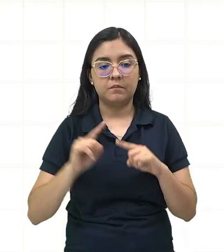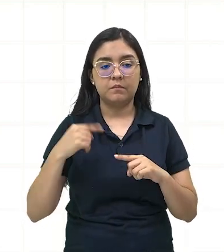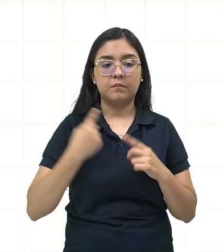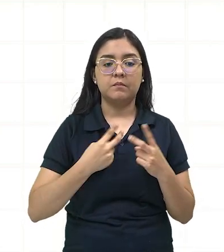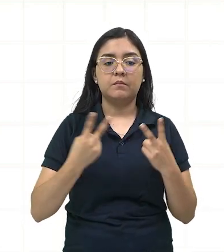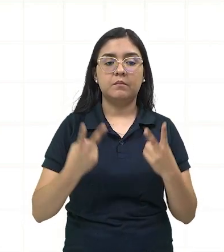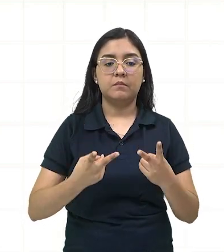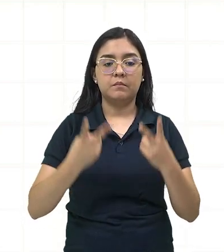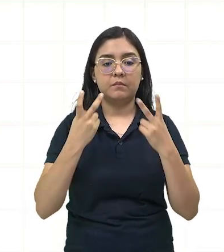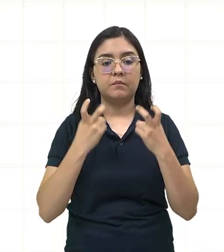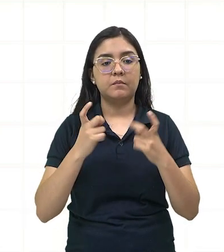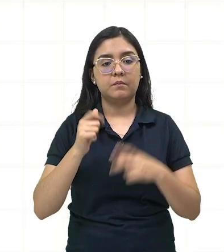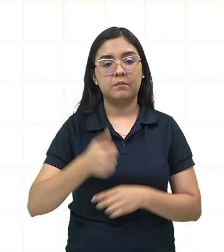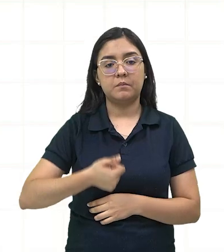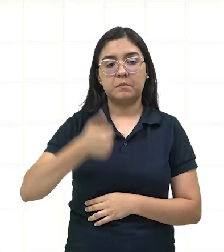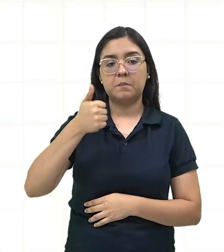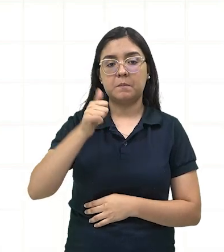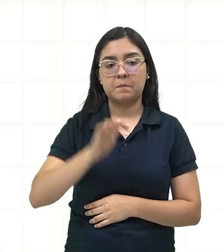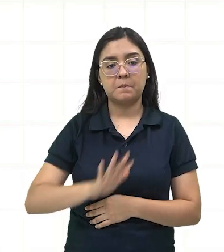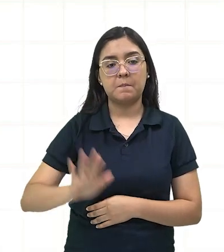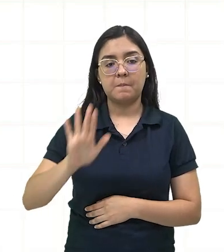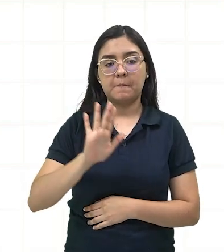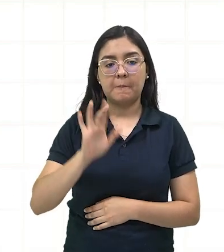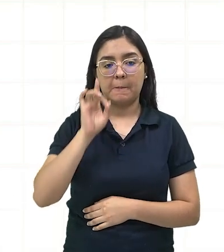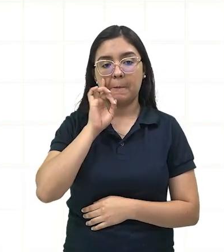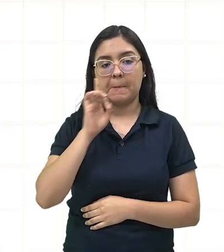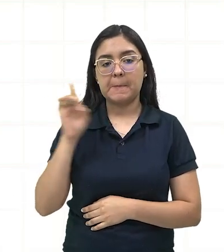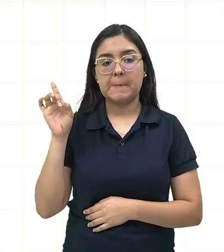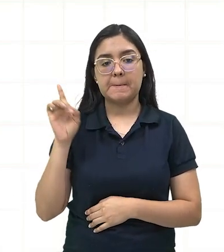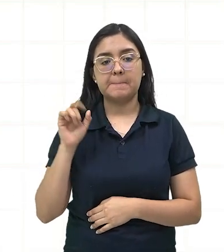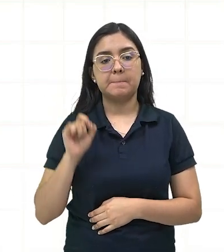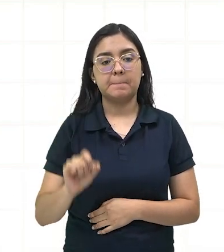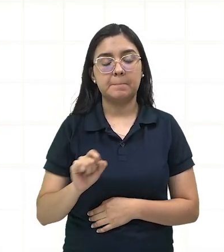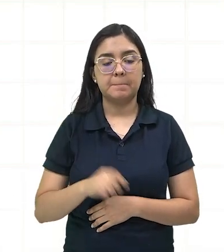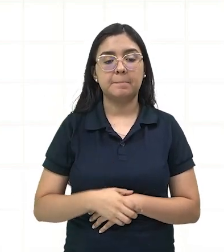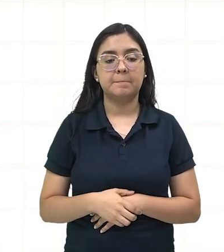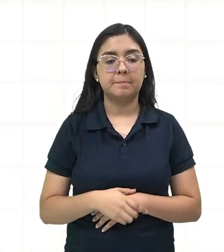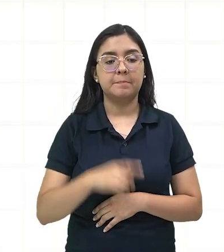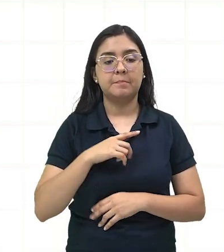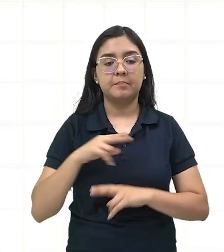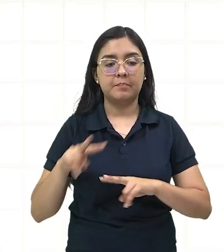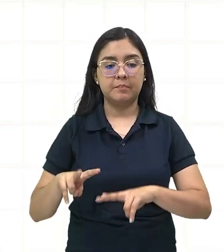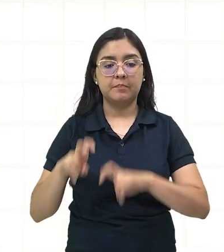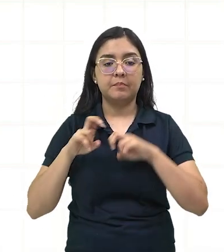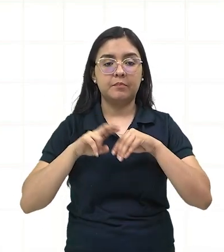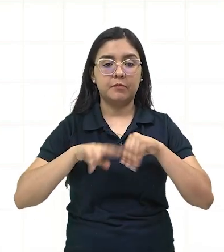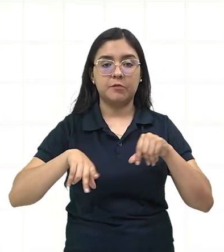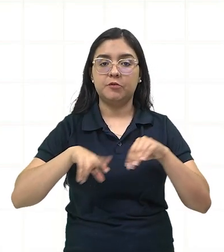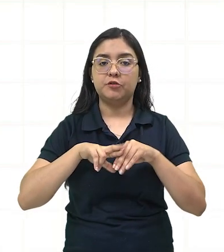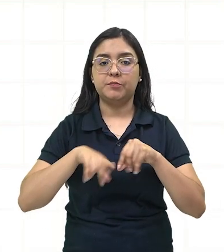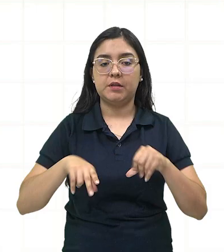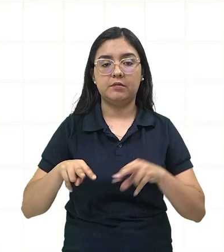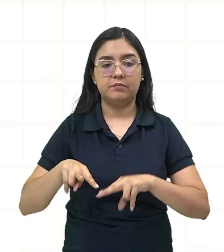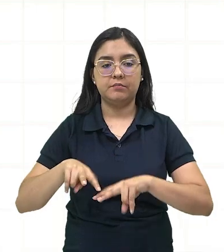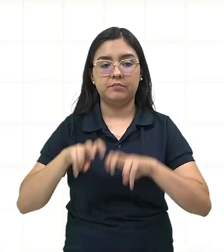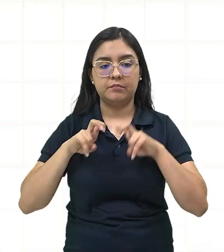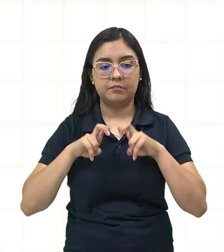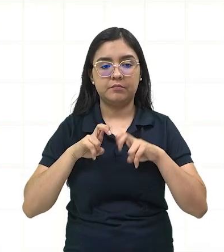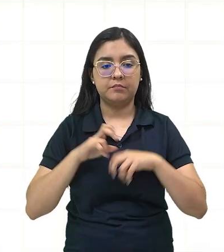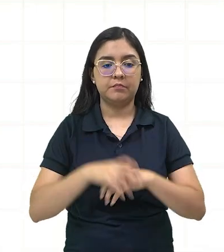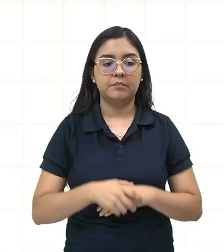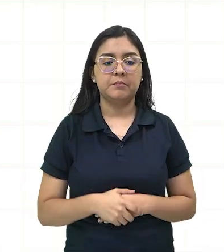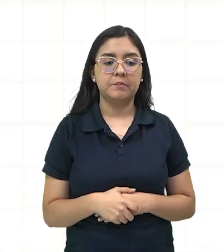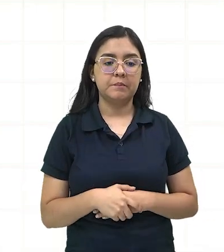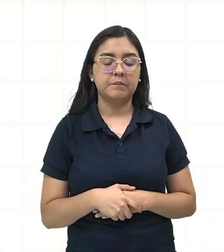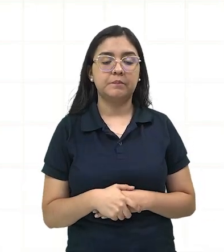nessa primeira imagem, vai trazer então aí um cenário da extração dos minérios. Ou a extração